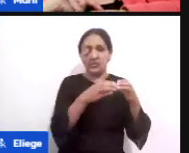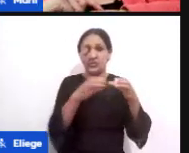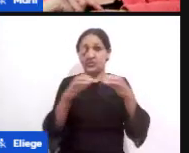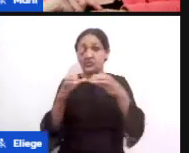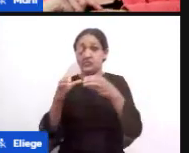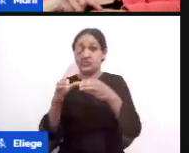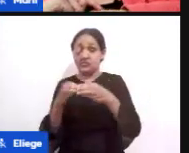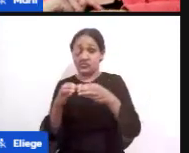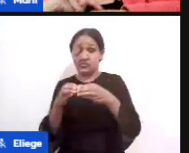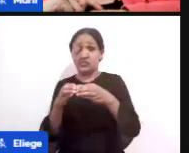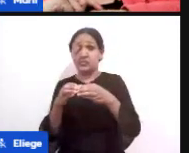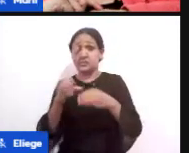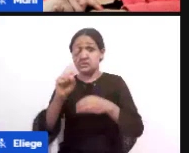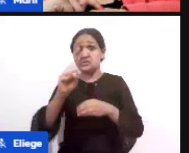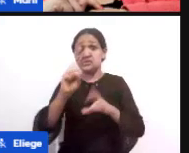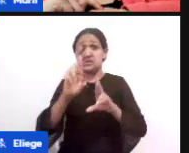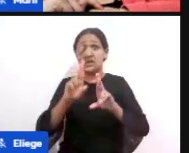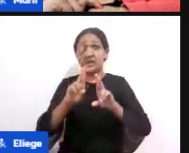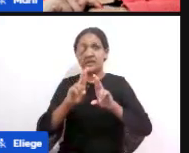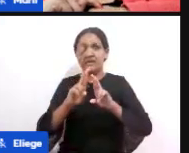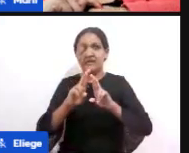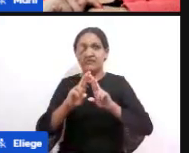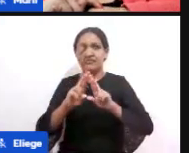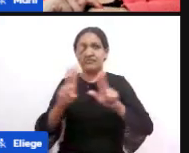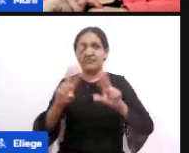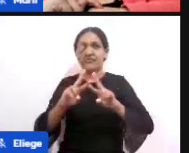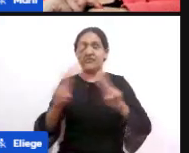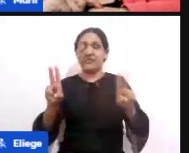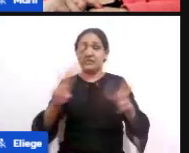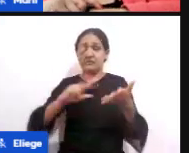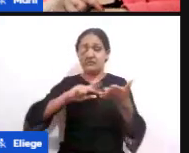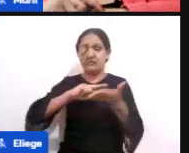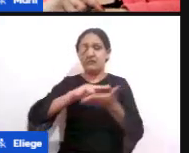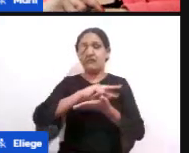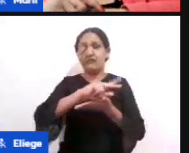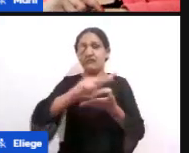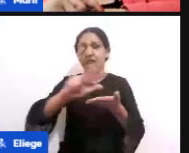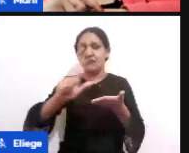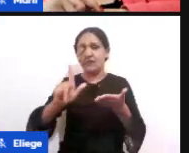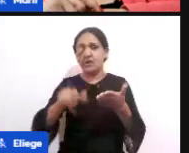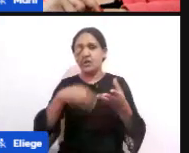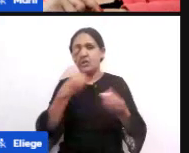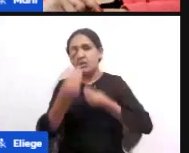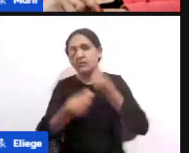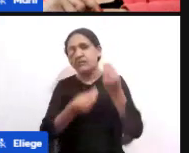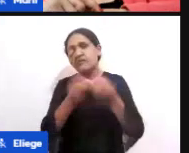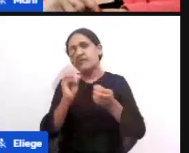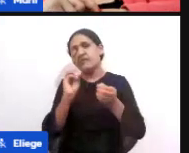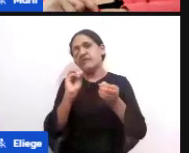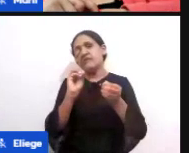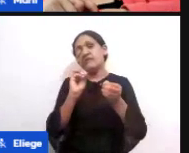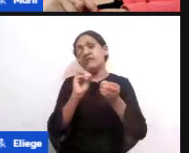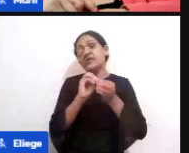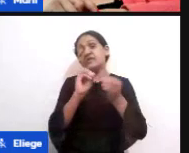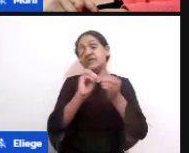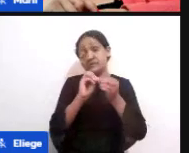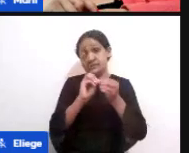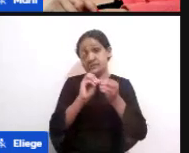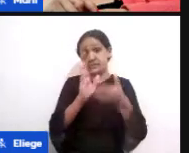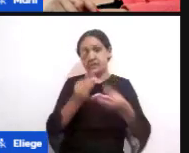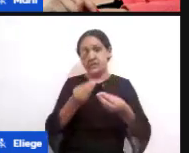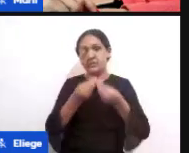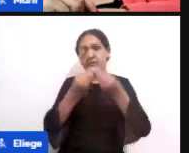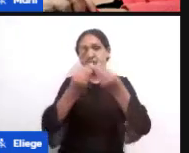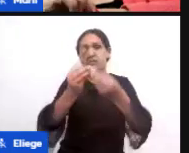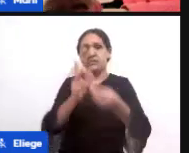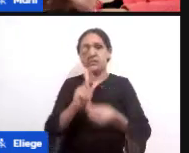Aliás, eles são heterogêneos, eles são diversificados. Então, nós vamos ofertar esse kit, porque ele faz parte de